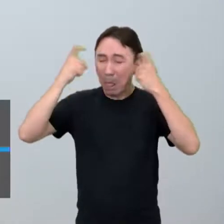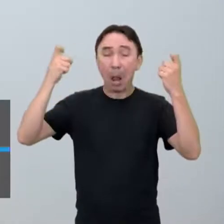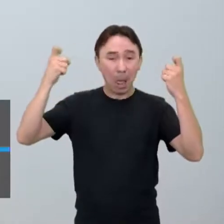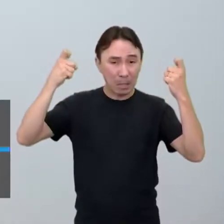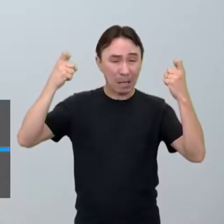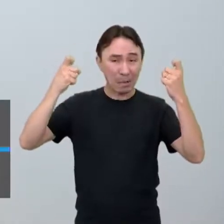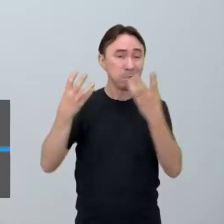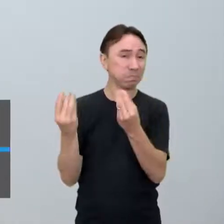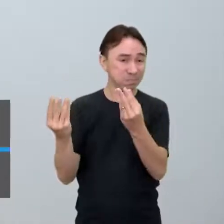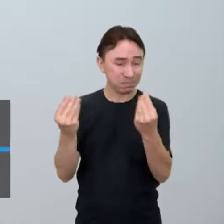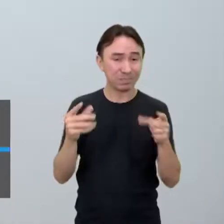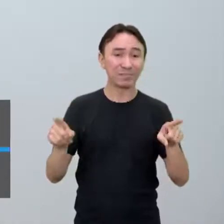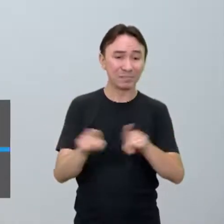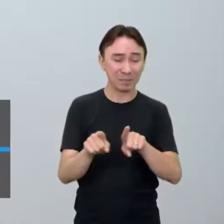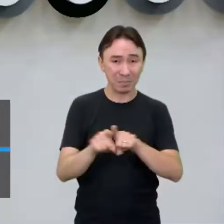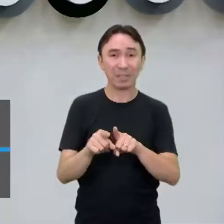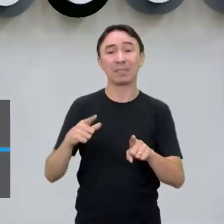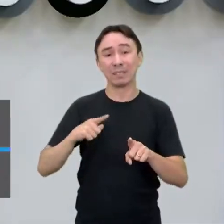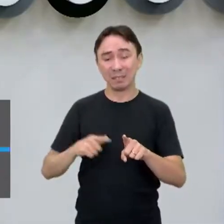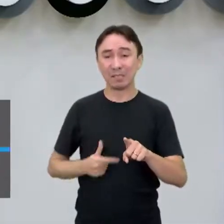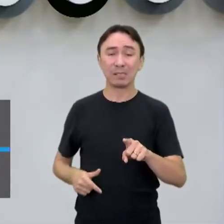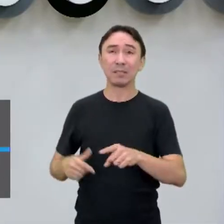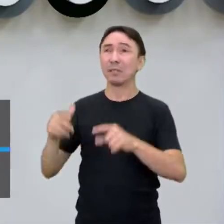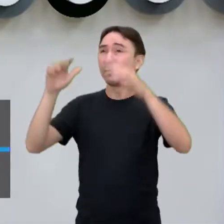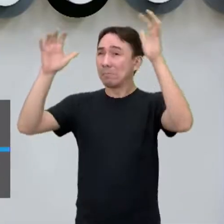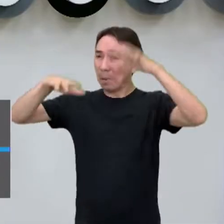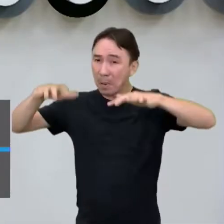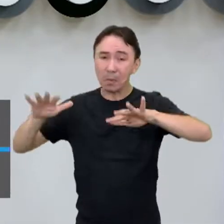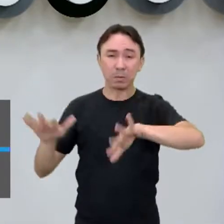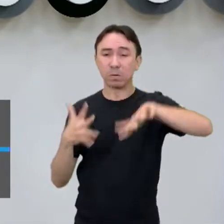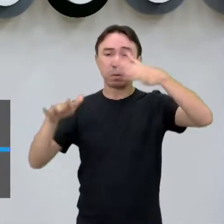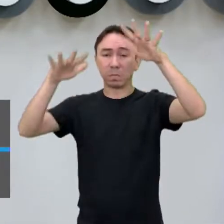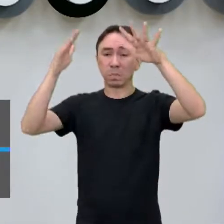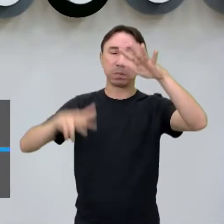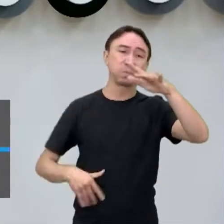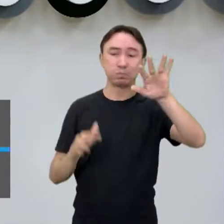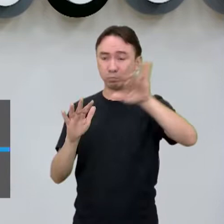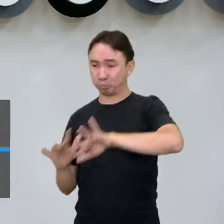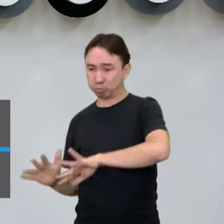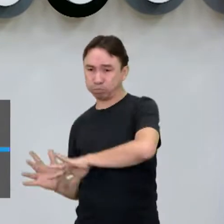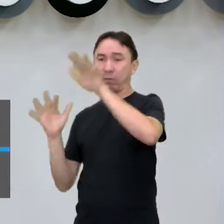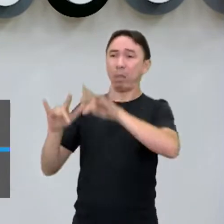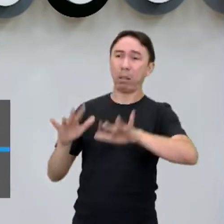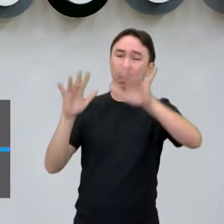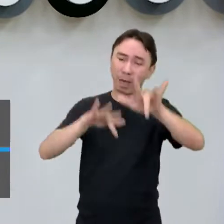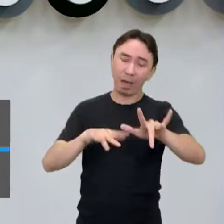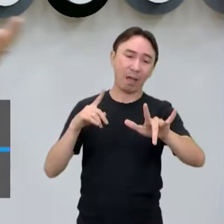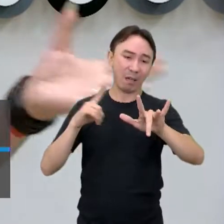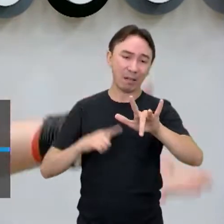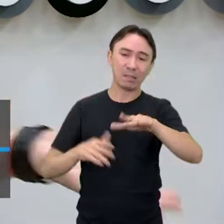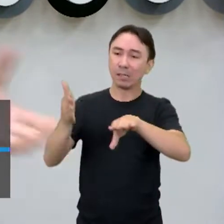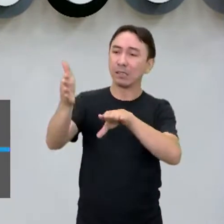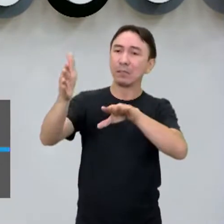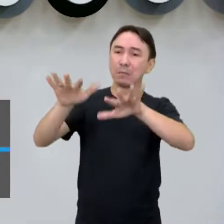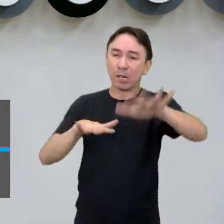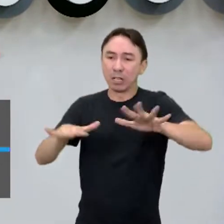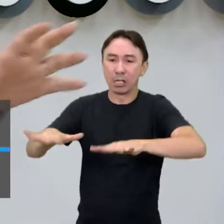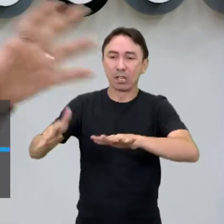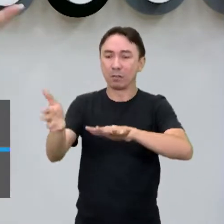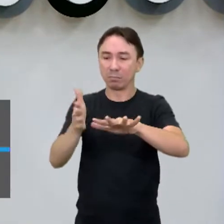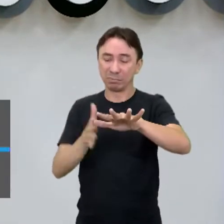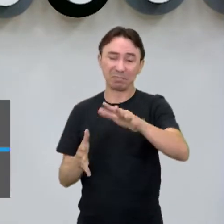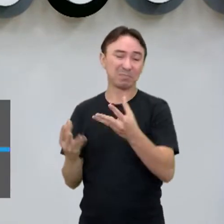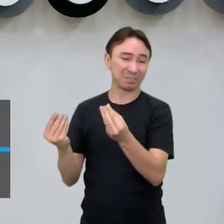as catástrofes climáticas, né? Mas se a gente for pensar, a gente fala de ajuda humanitária, mas eles também são refugiados no sentido